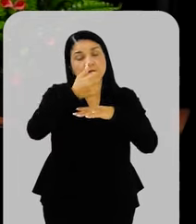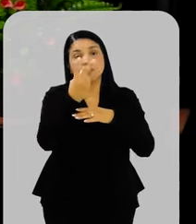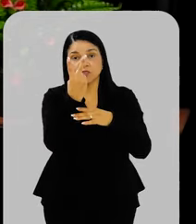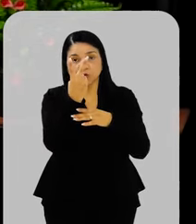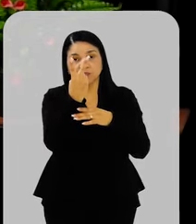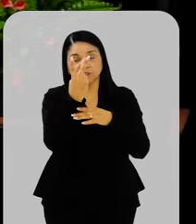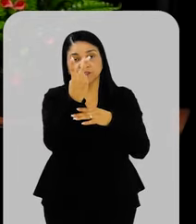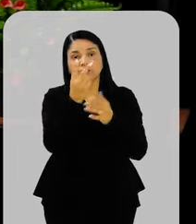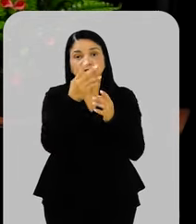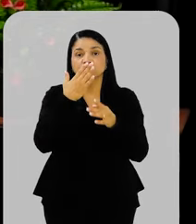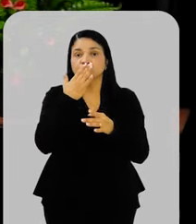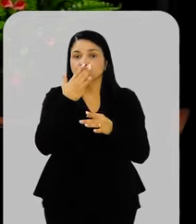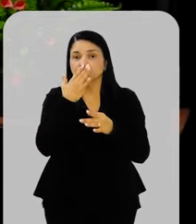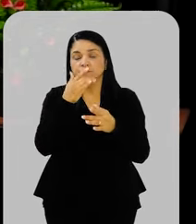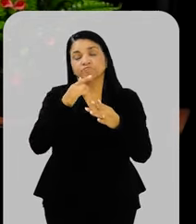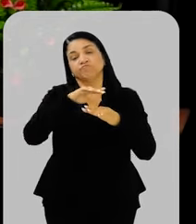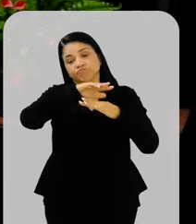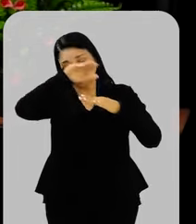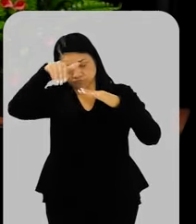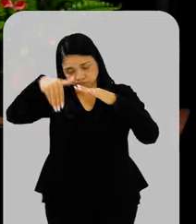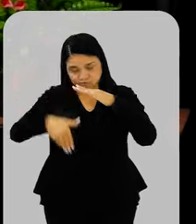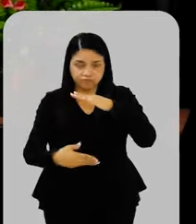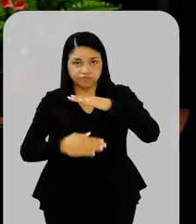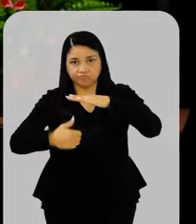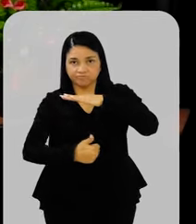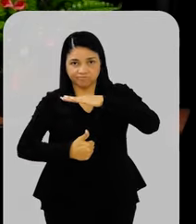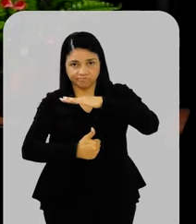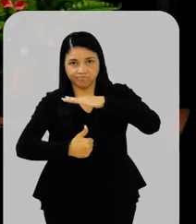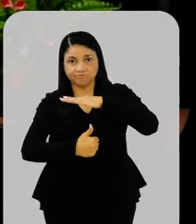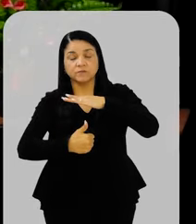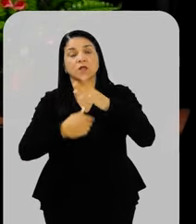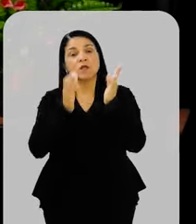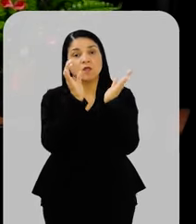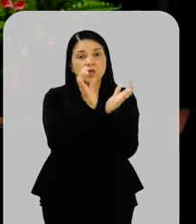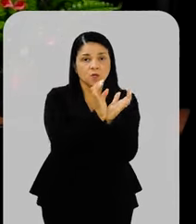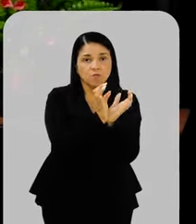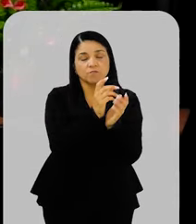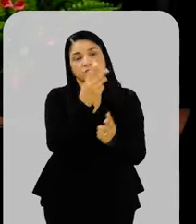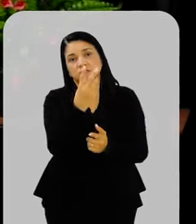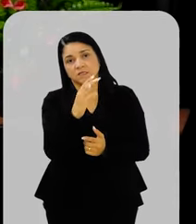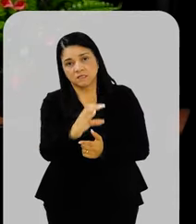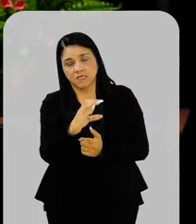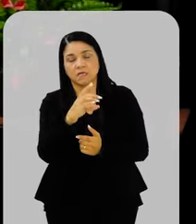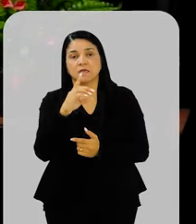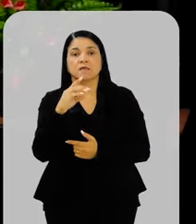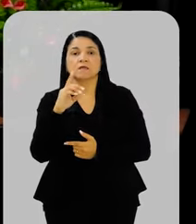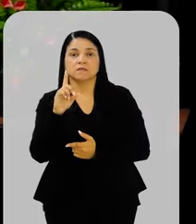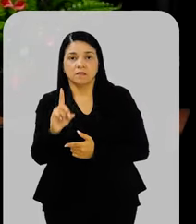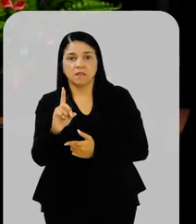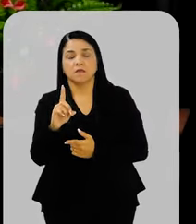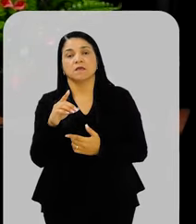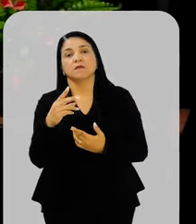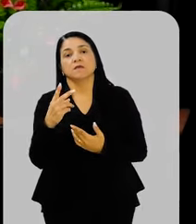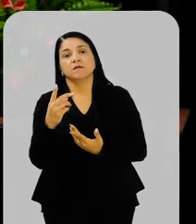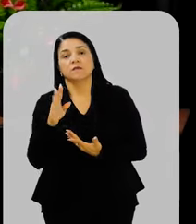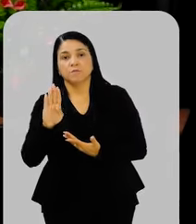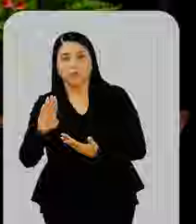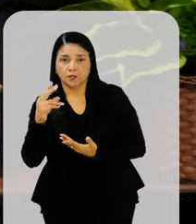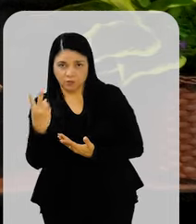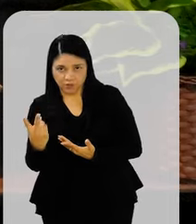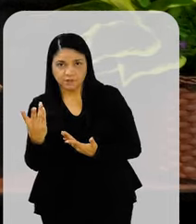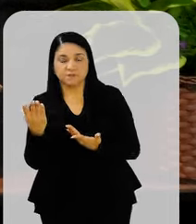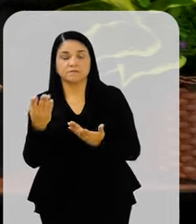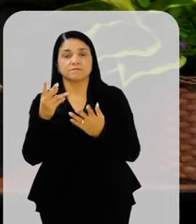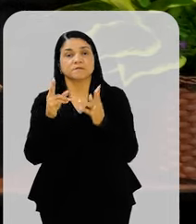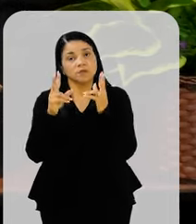dois poderiam descer para haver esse equilíbrio entre as divisões, como acontece na Série C, na Série B2 e na Série B1 também do Campeonato Carioca. Você sabe,